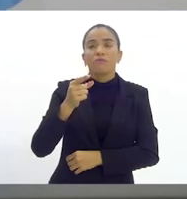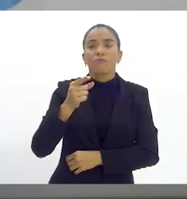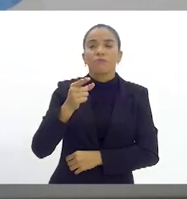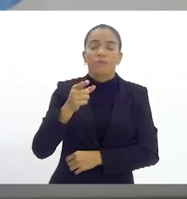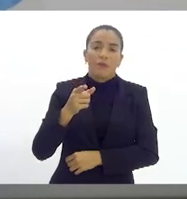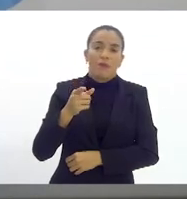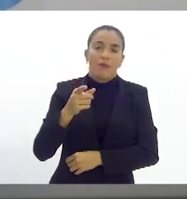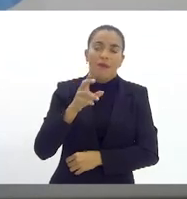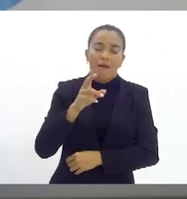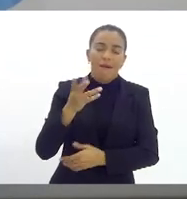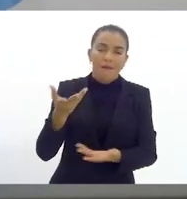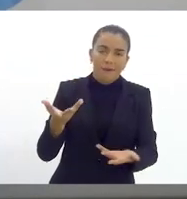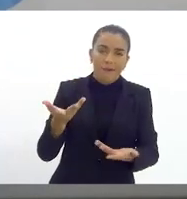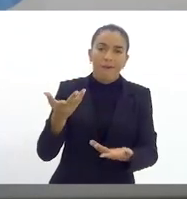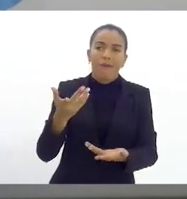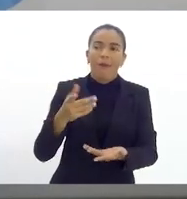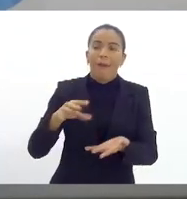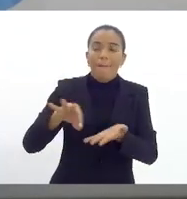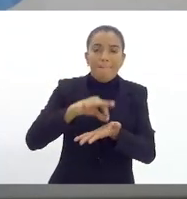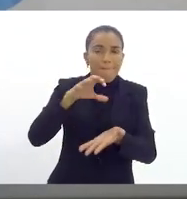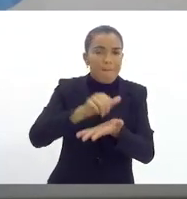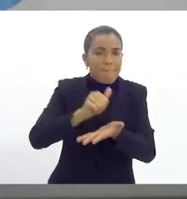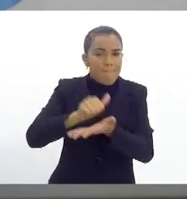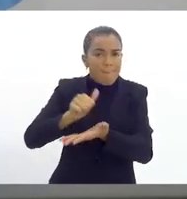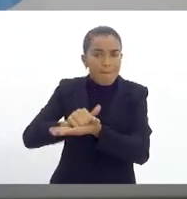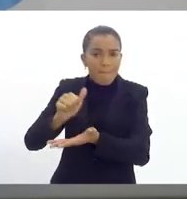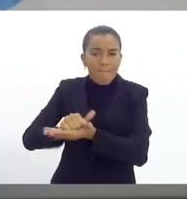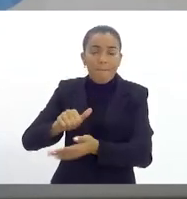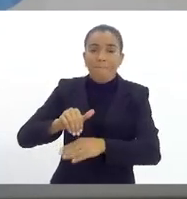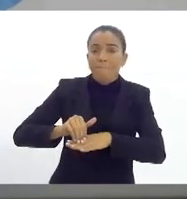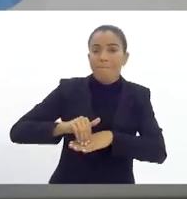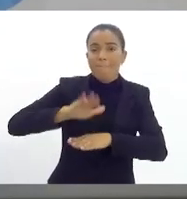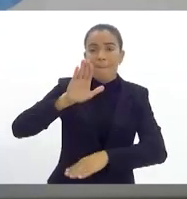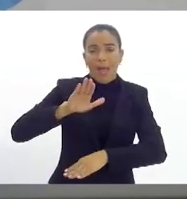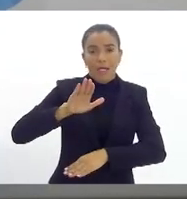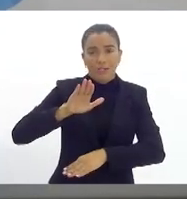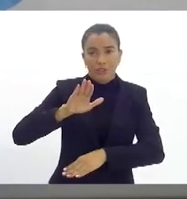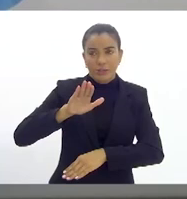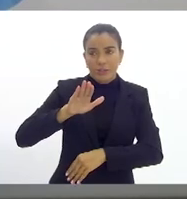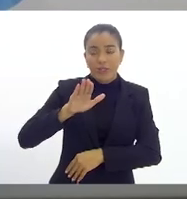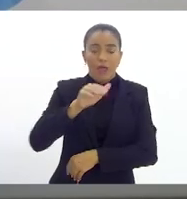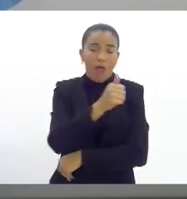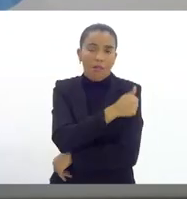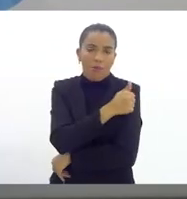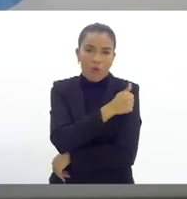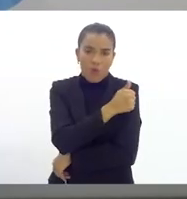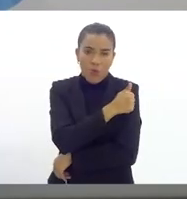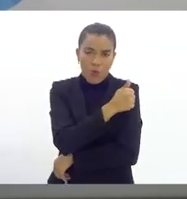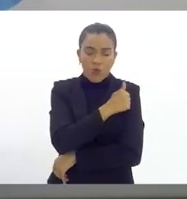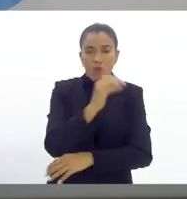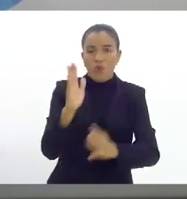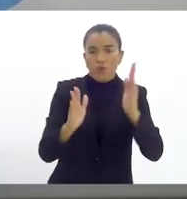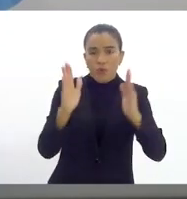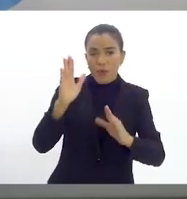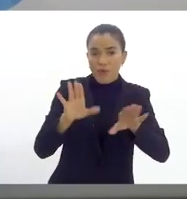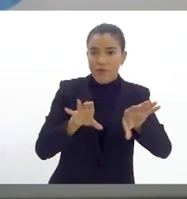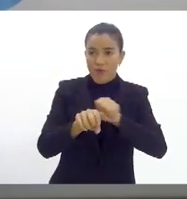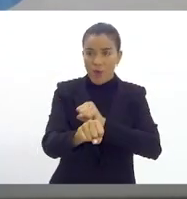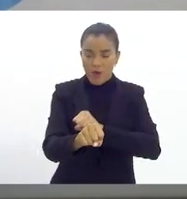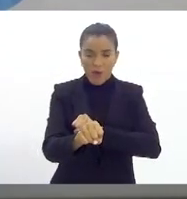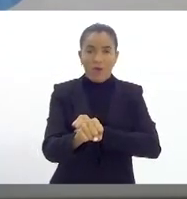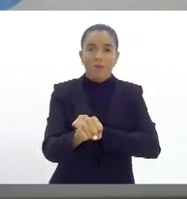parcela de matrículas ativas de discentes em período de formação